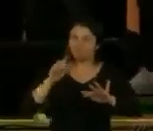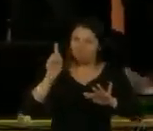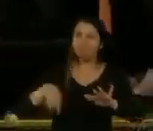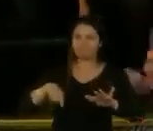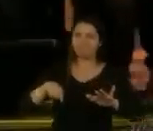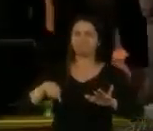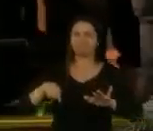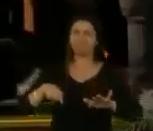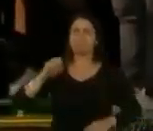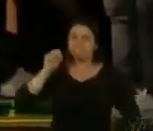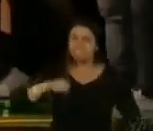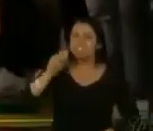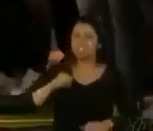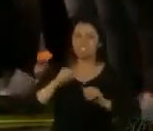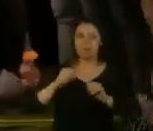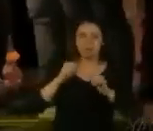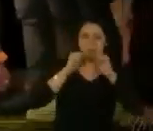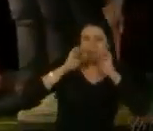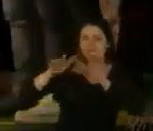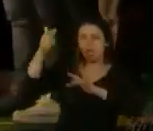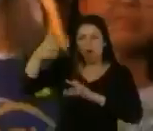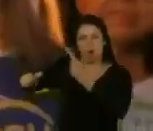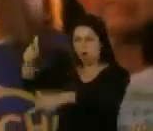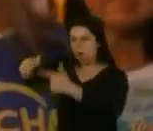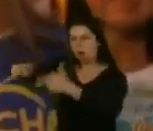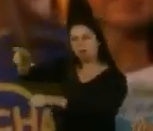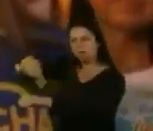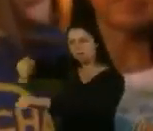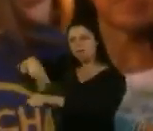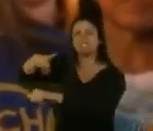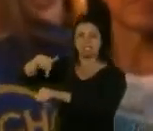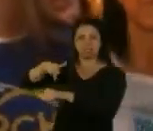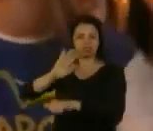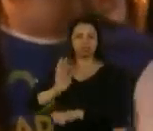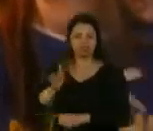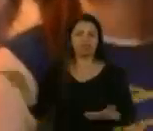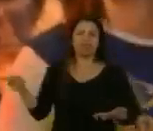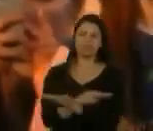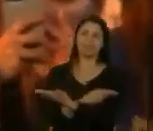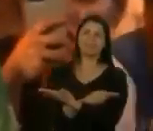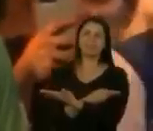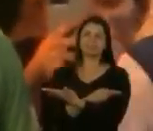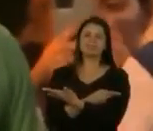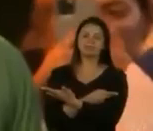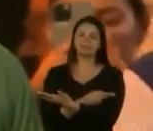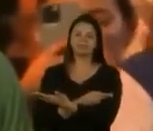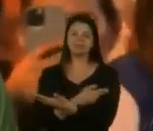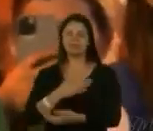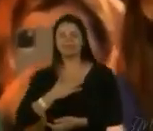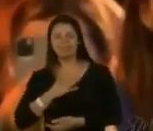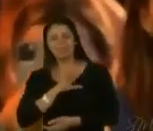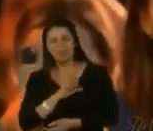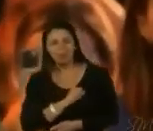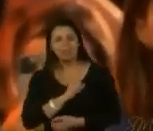ser sim celeiro de bênção para outras nações, assim como já é. Meus amados, muito